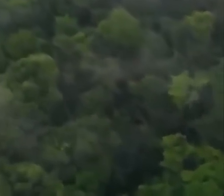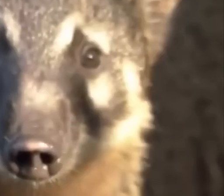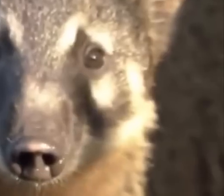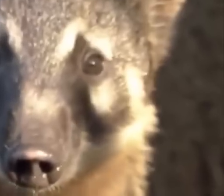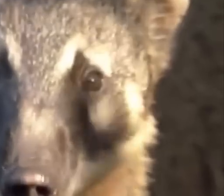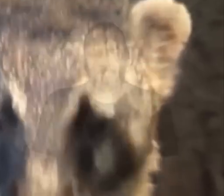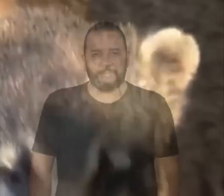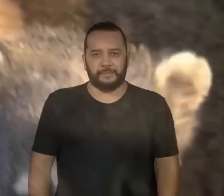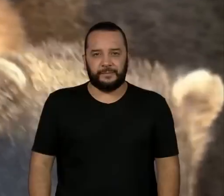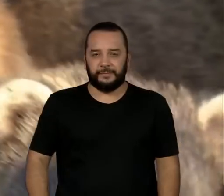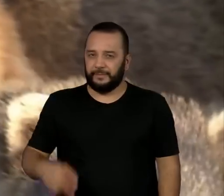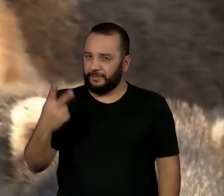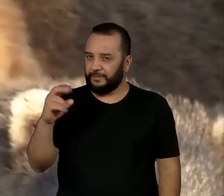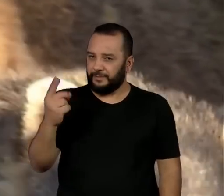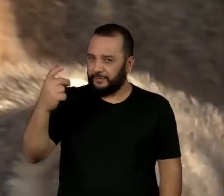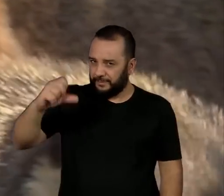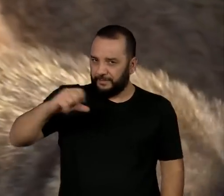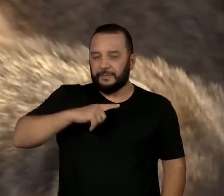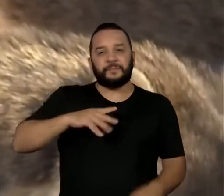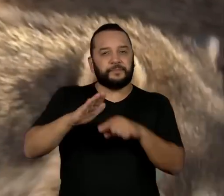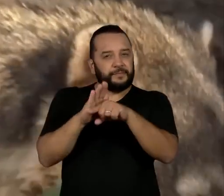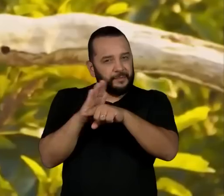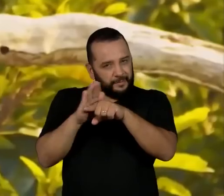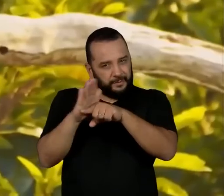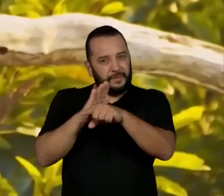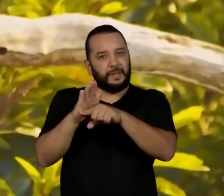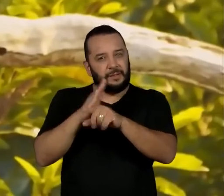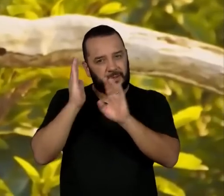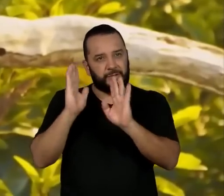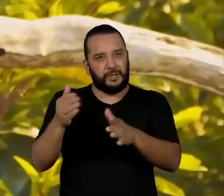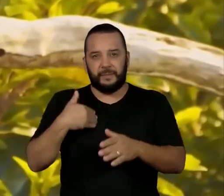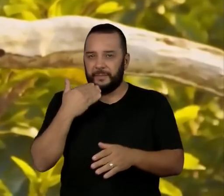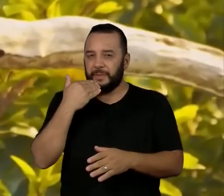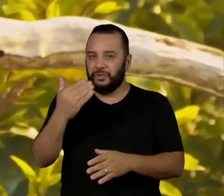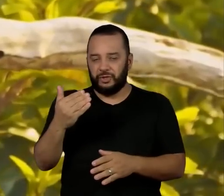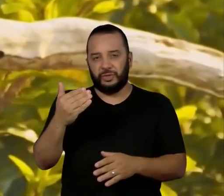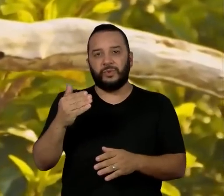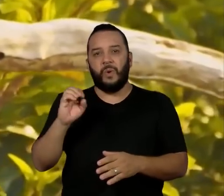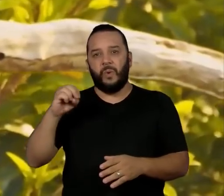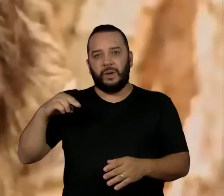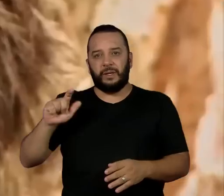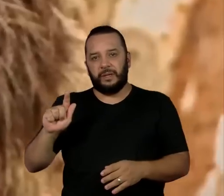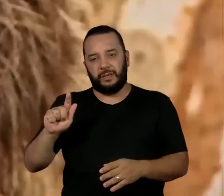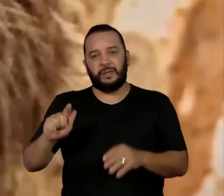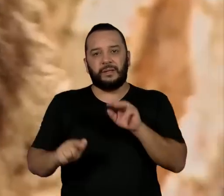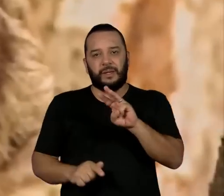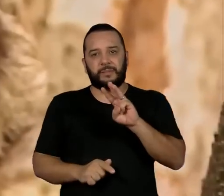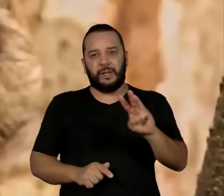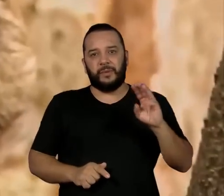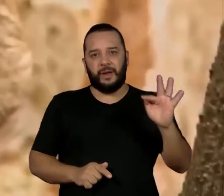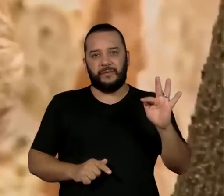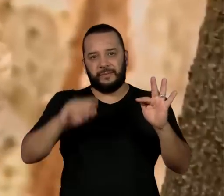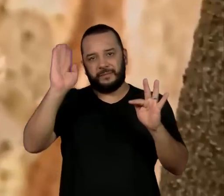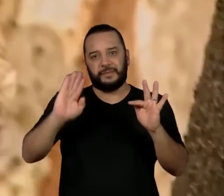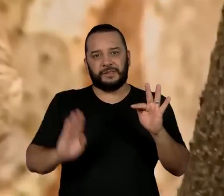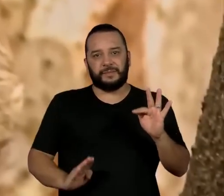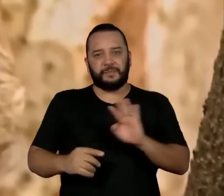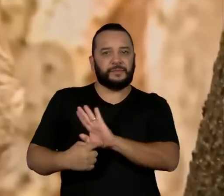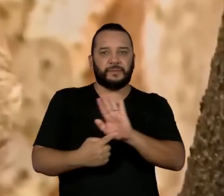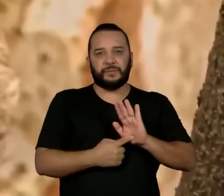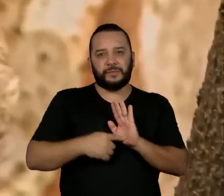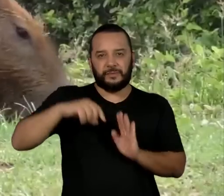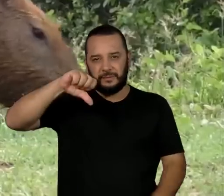Em 2019, uma pesquisa realizada a pedido da ONG WWF Brasil revelou que